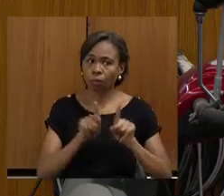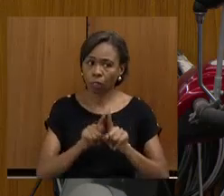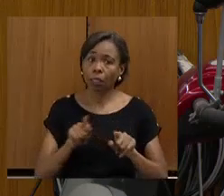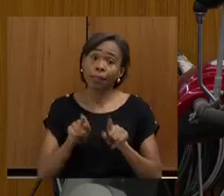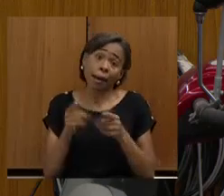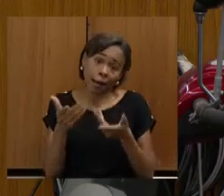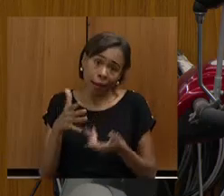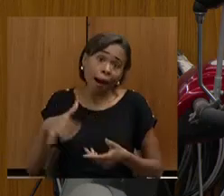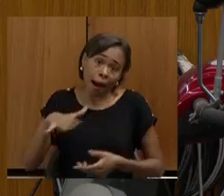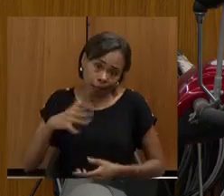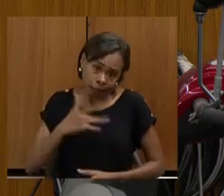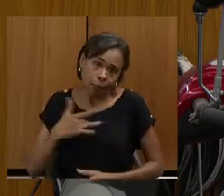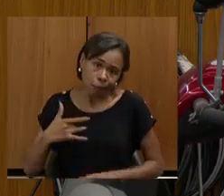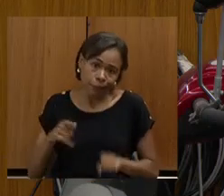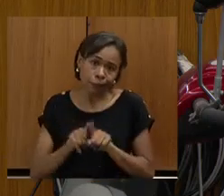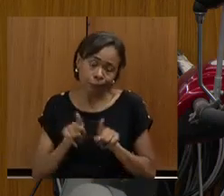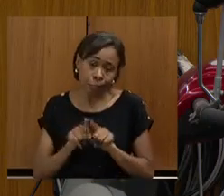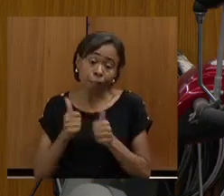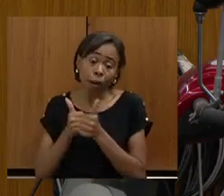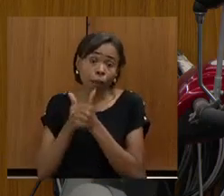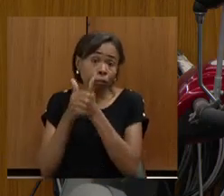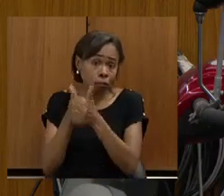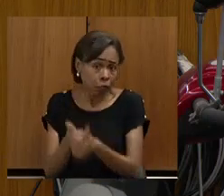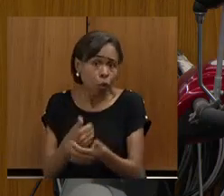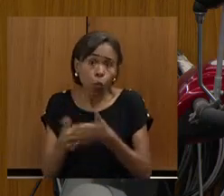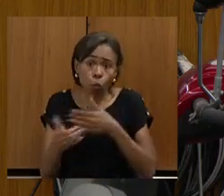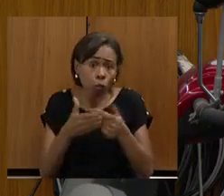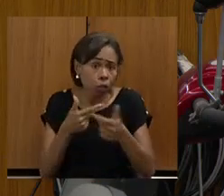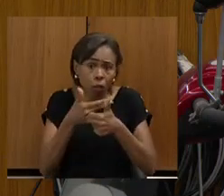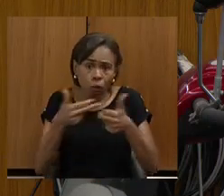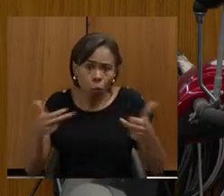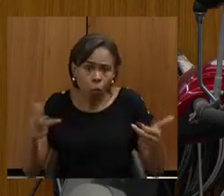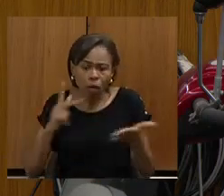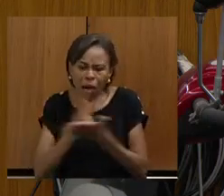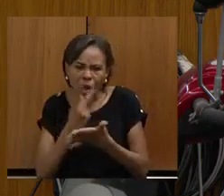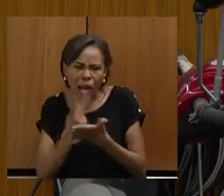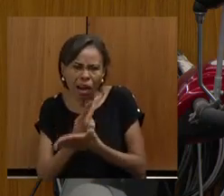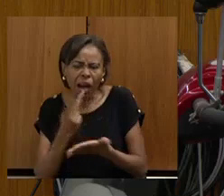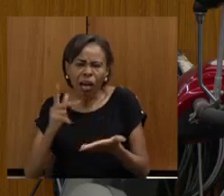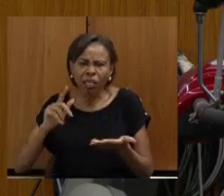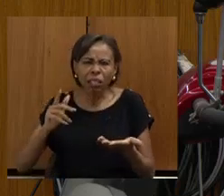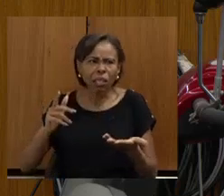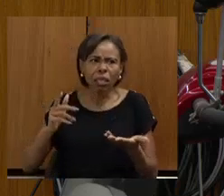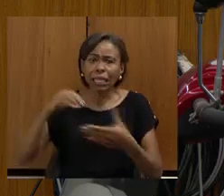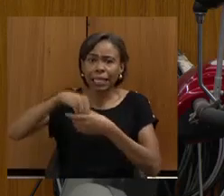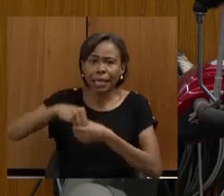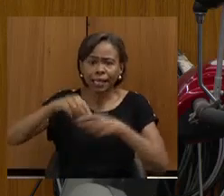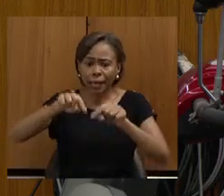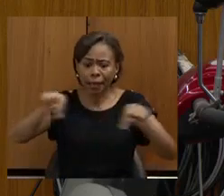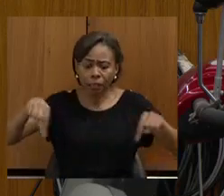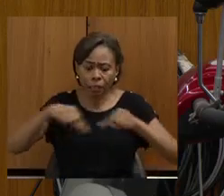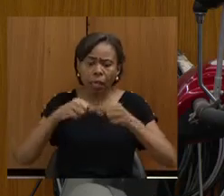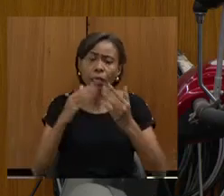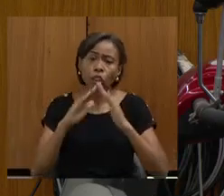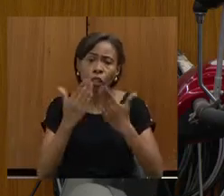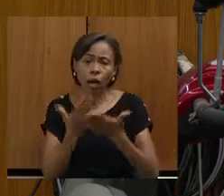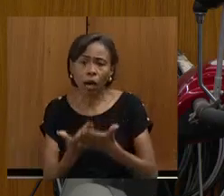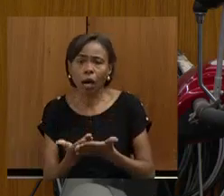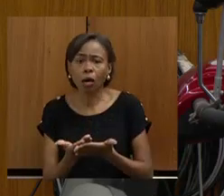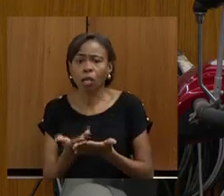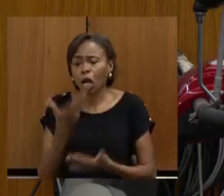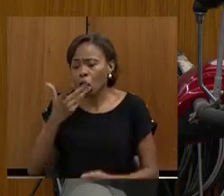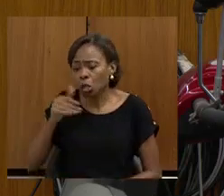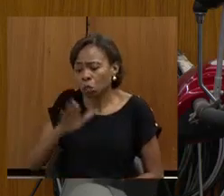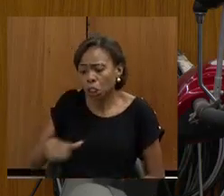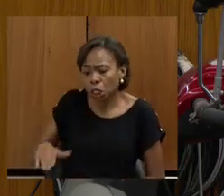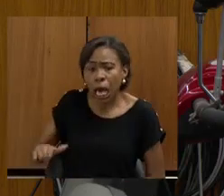que acompanhem qualquer caso, qualquer deslizo, seja na sala de escola, tanto do jardim até a